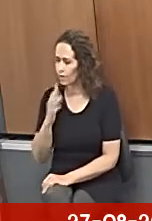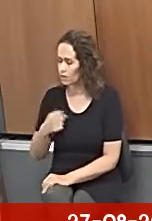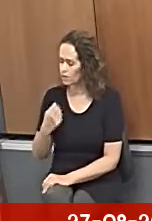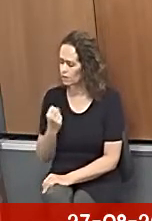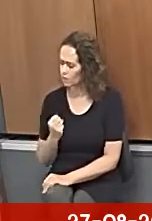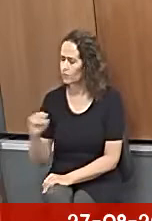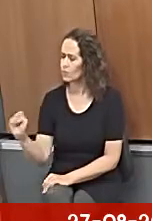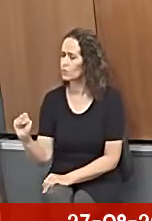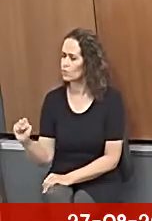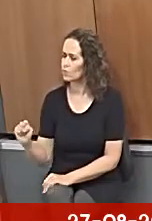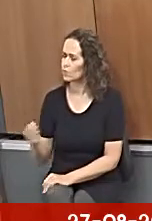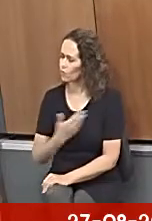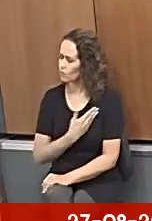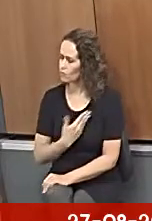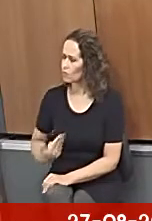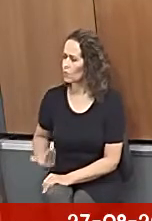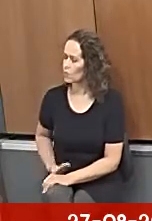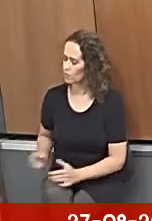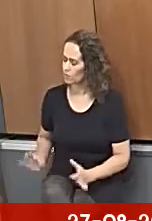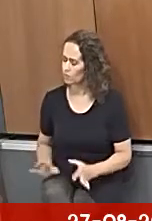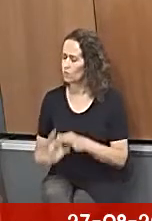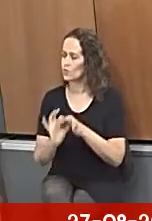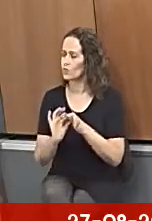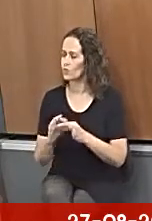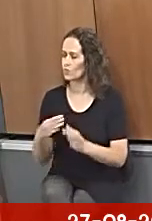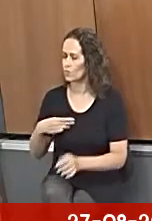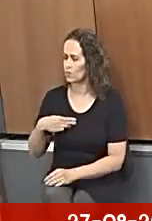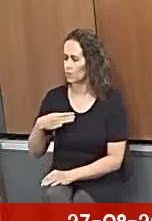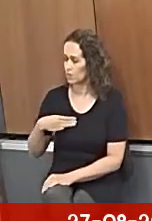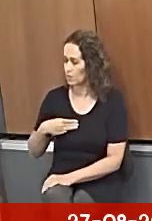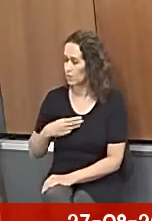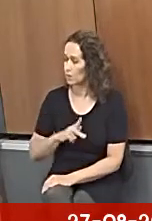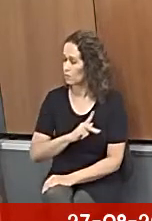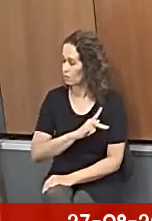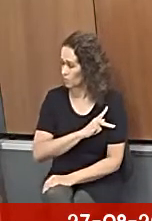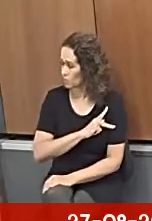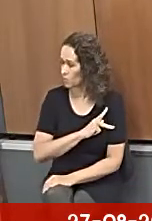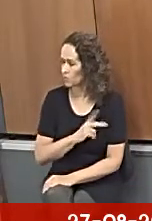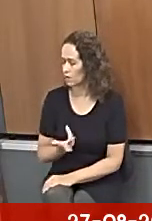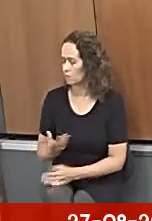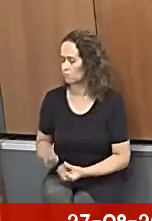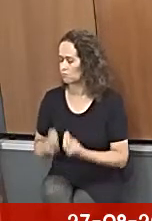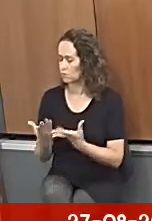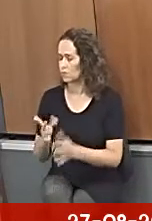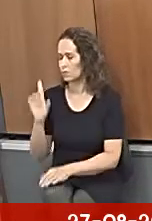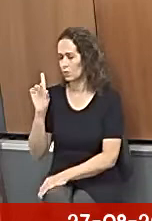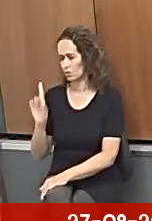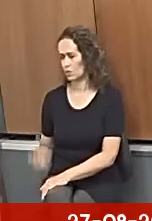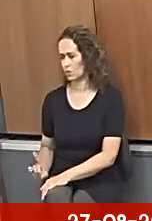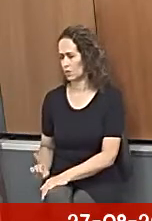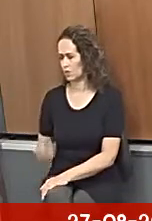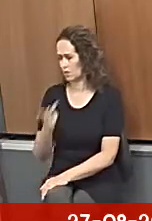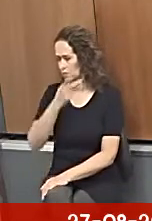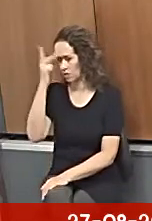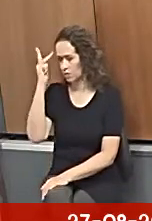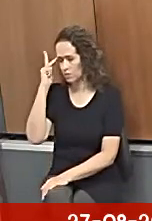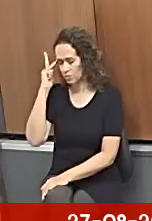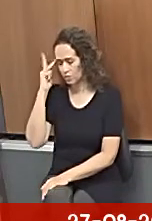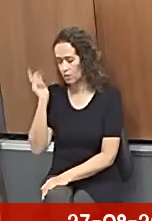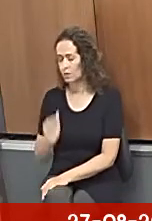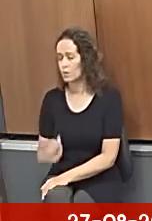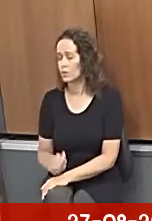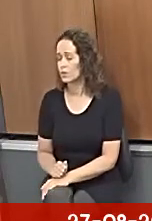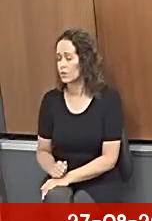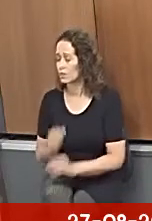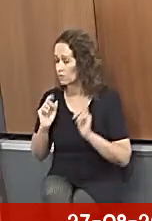de fazer uma união de forças com o ministério público já que são as duas instituições que garante direito à pessoa com deficiência nada é certo mas nada mais justo que